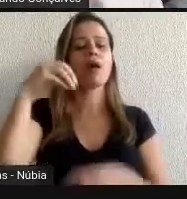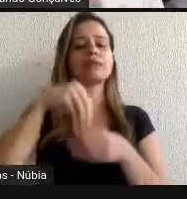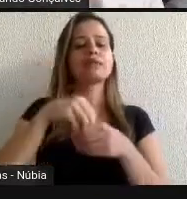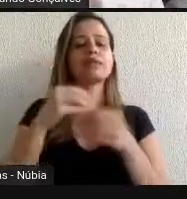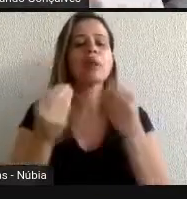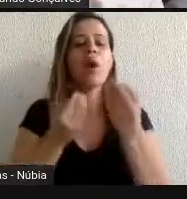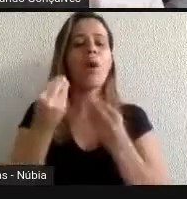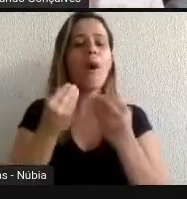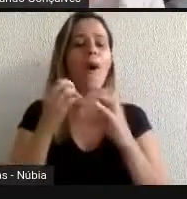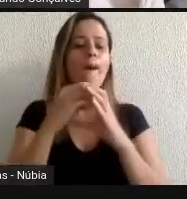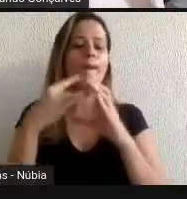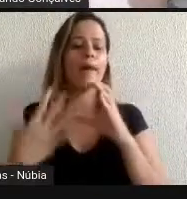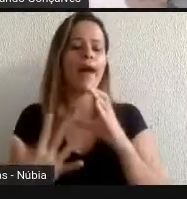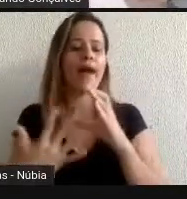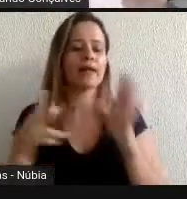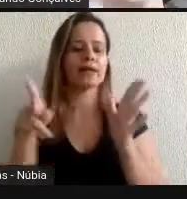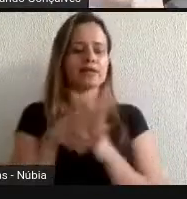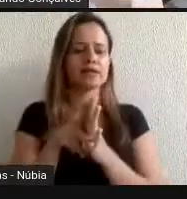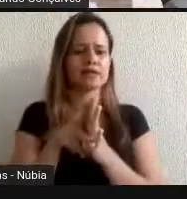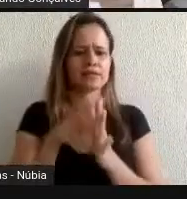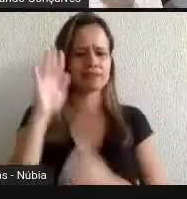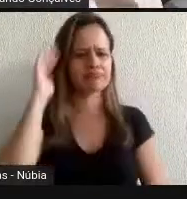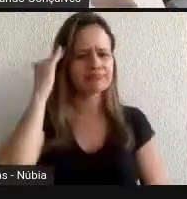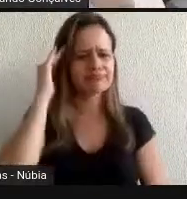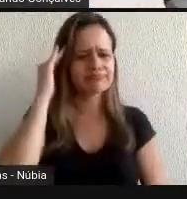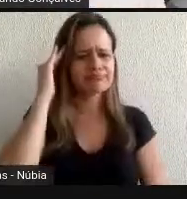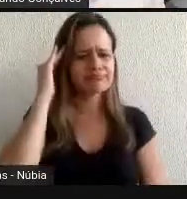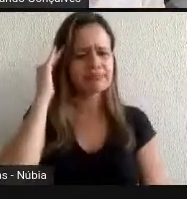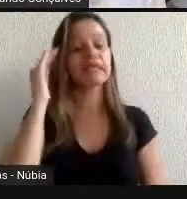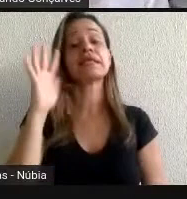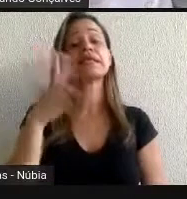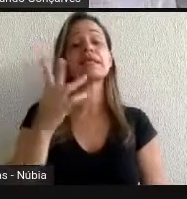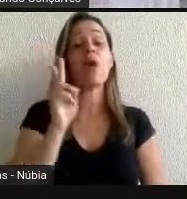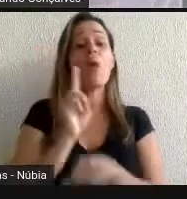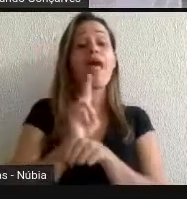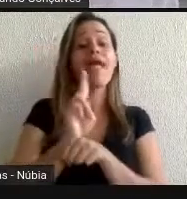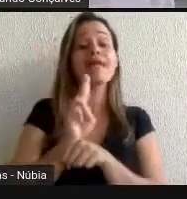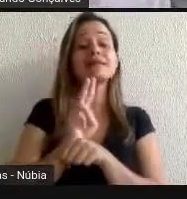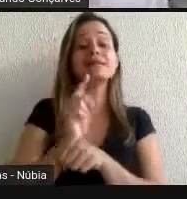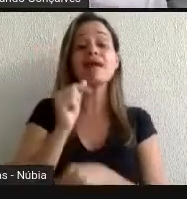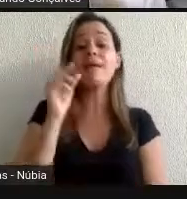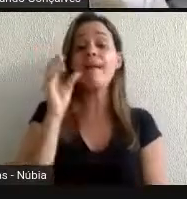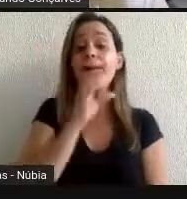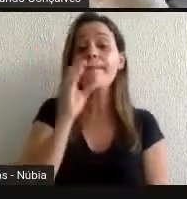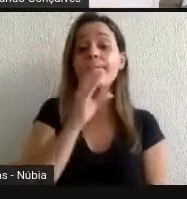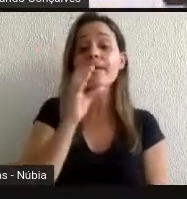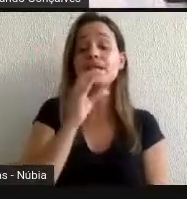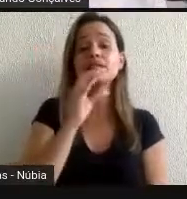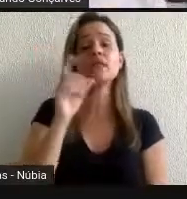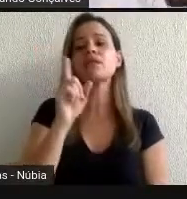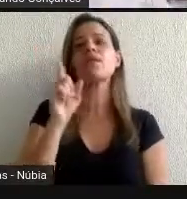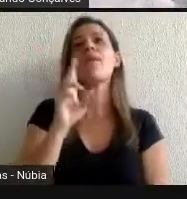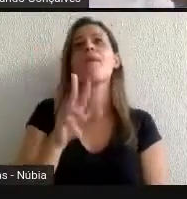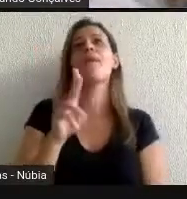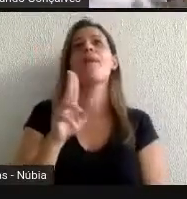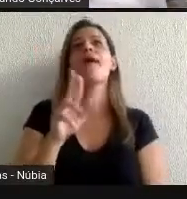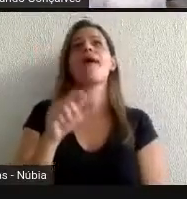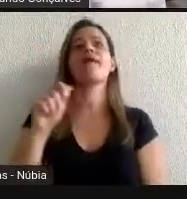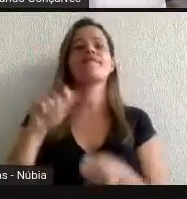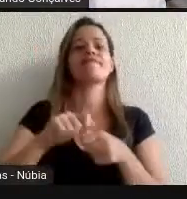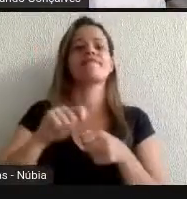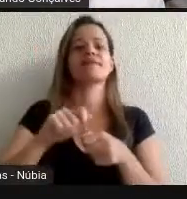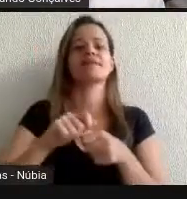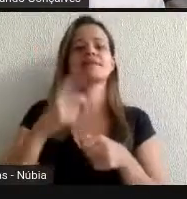essas características. Entendeu? Então, pessoal, a reserva de emergência não é algo que vai fazer